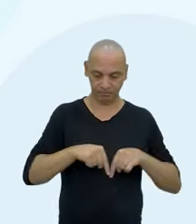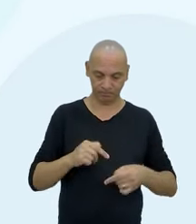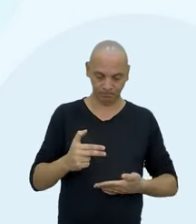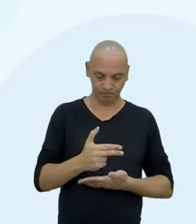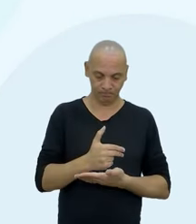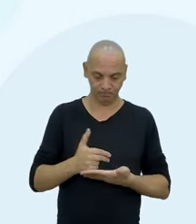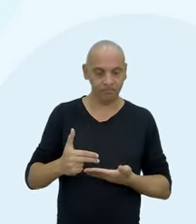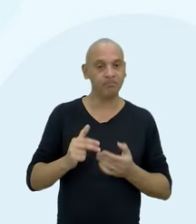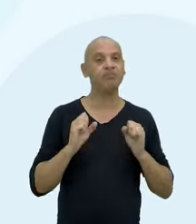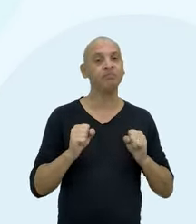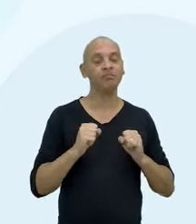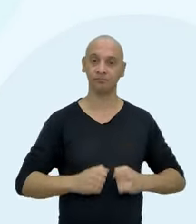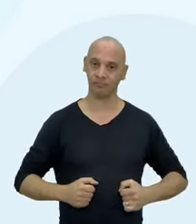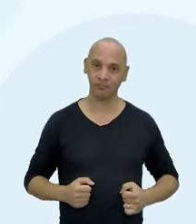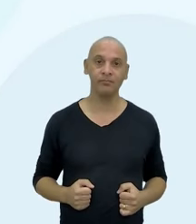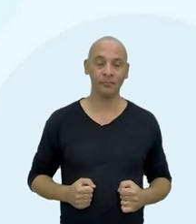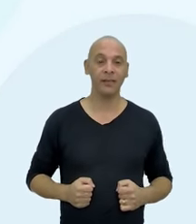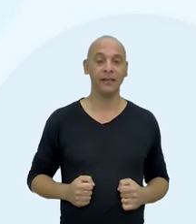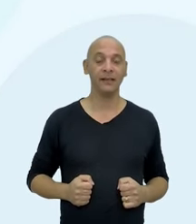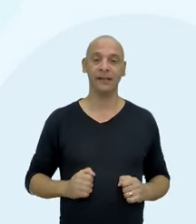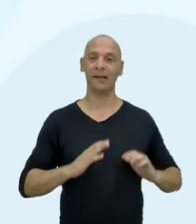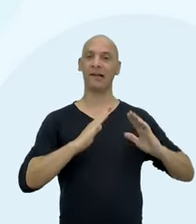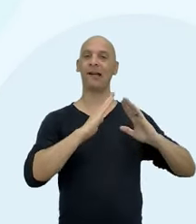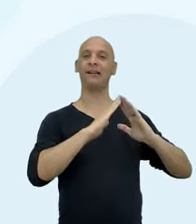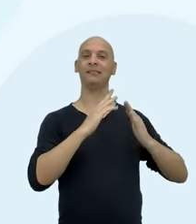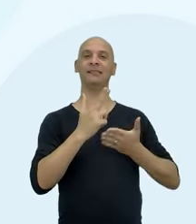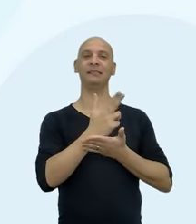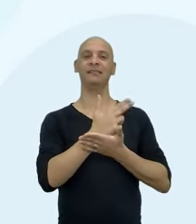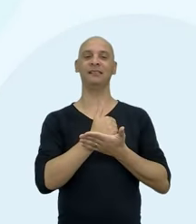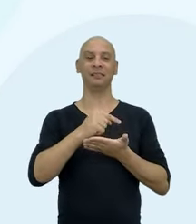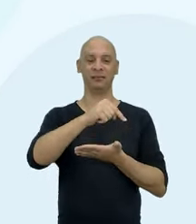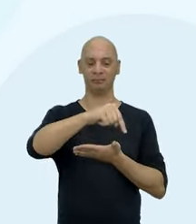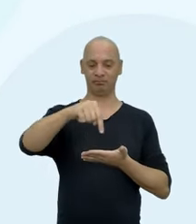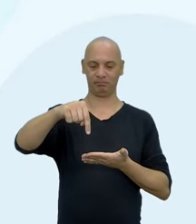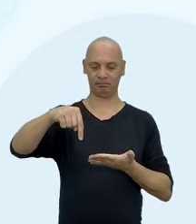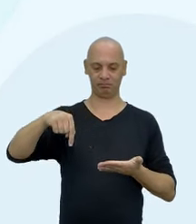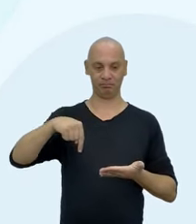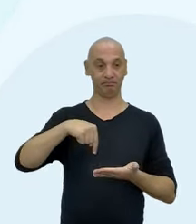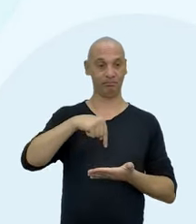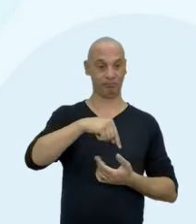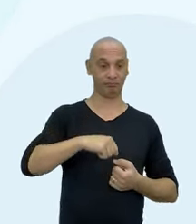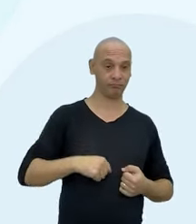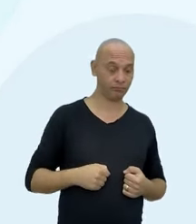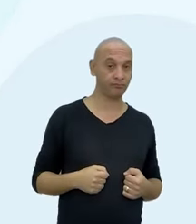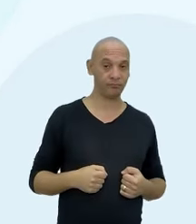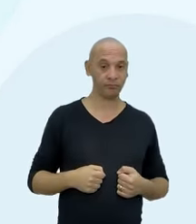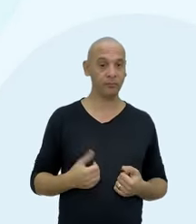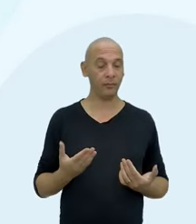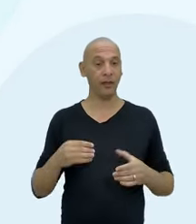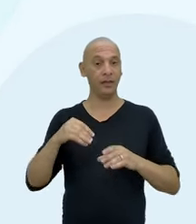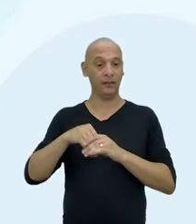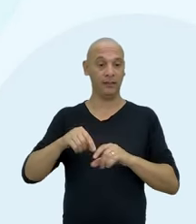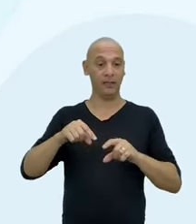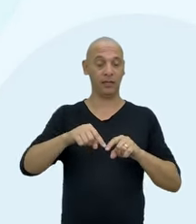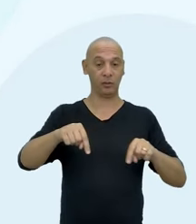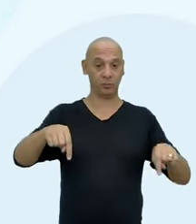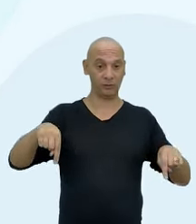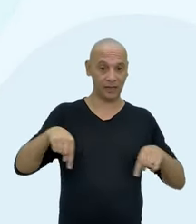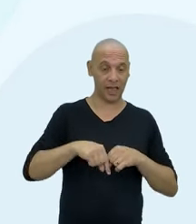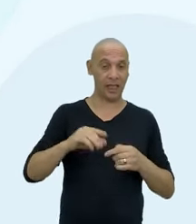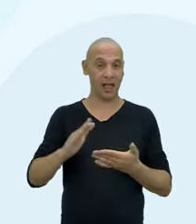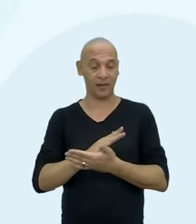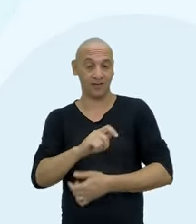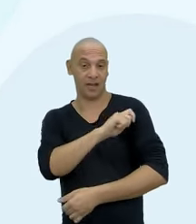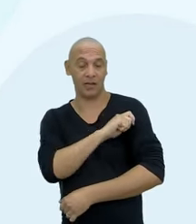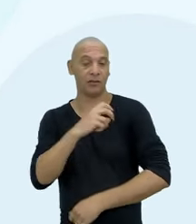da do aluno desenhar a casa aqueles estudantes que não falam dentro da sala de aula tem muita vergonha